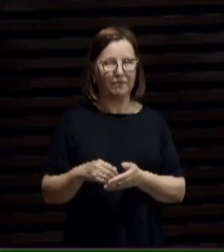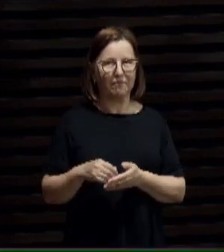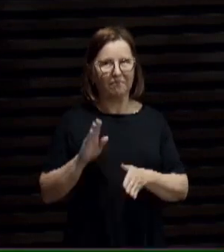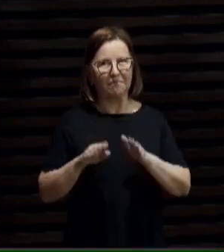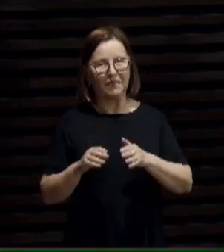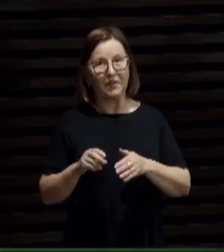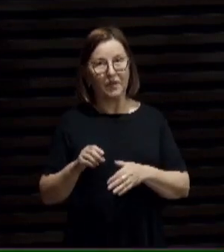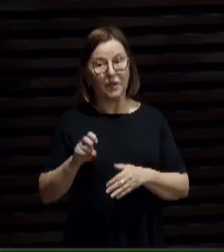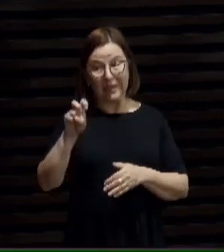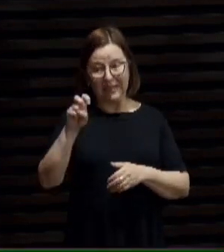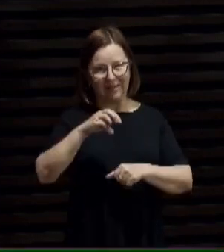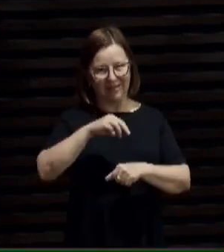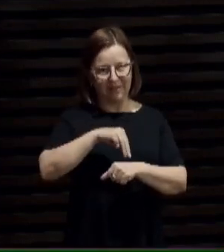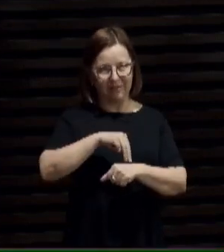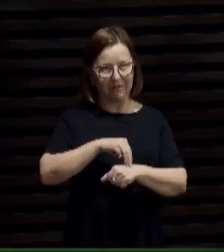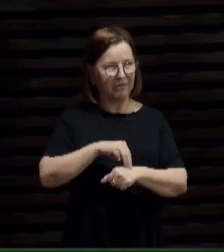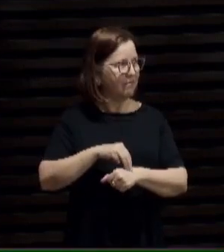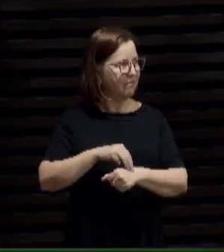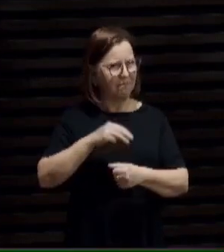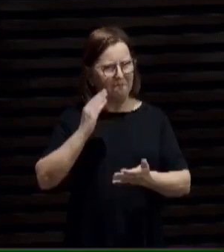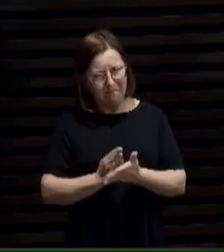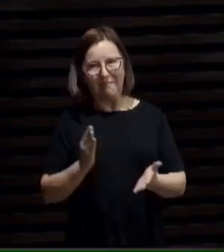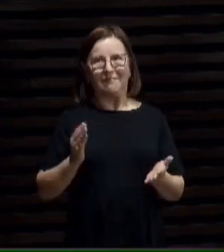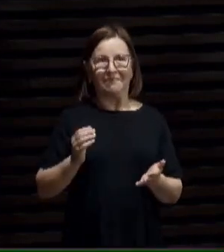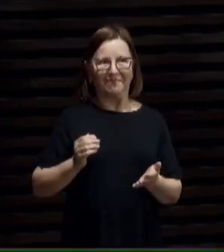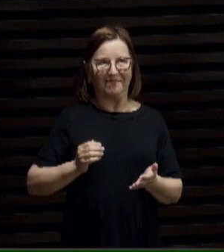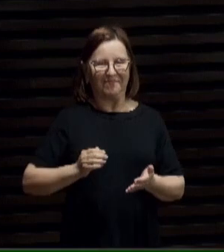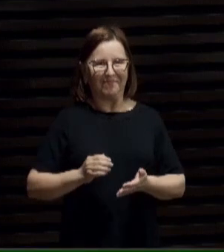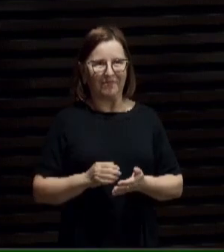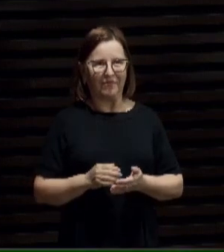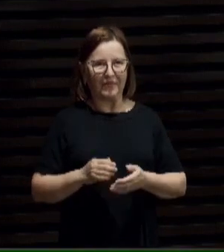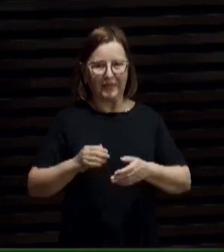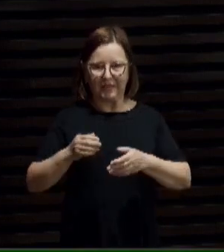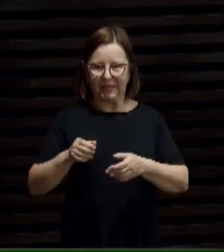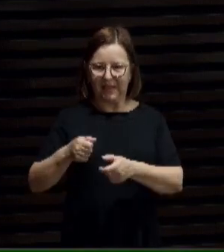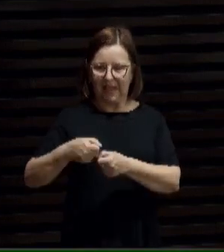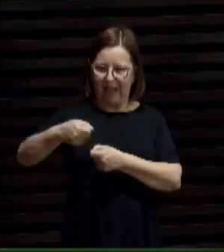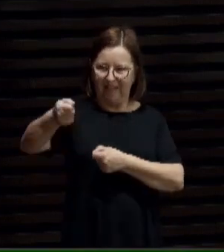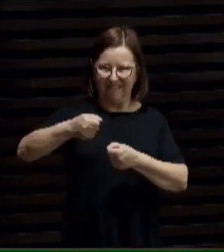minutos. Pá! A vara quebrou.